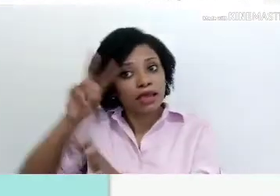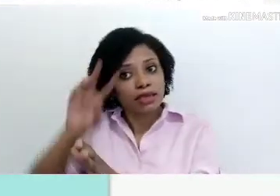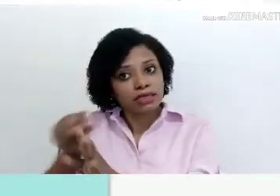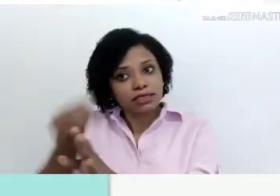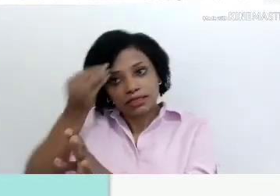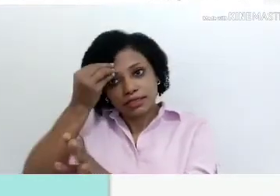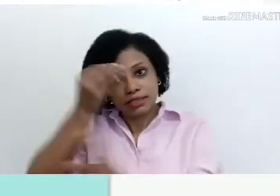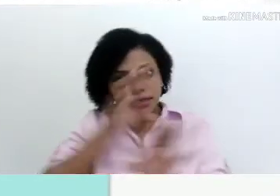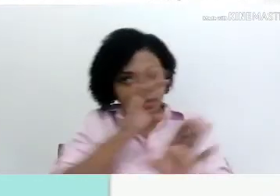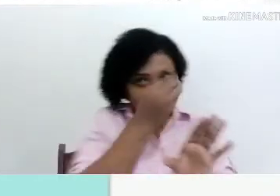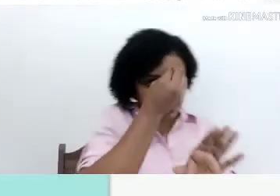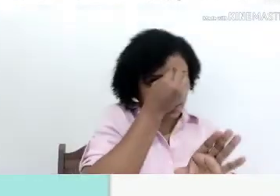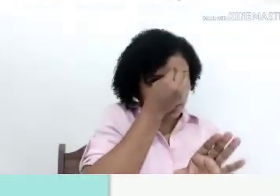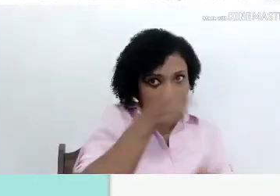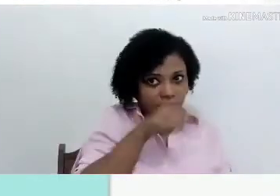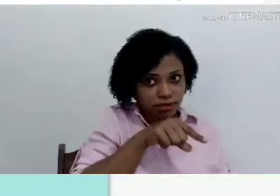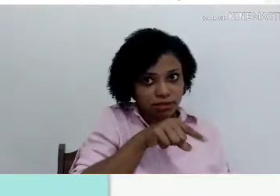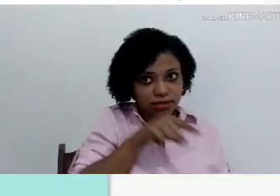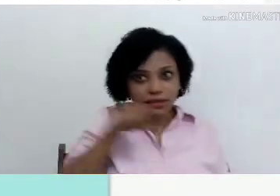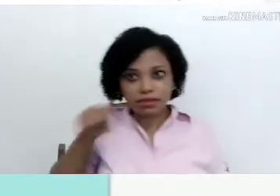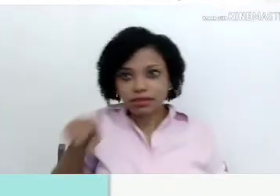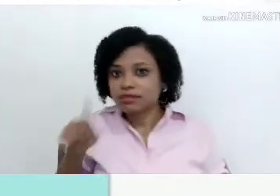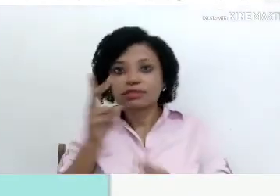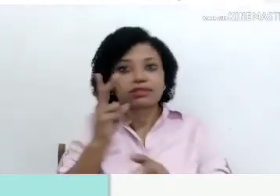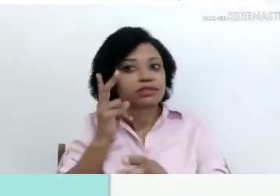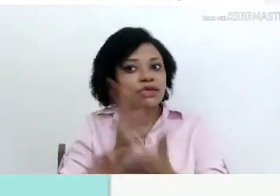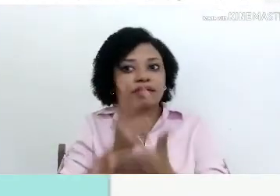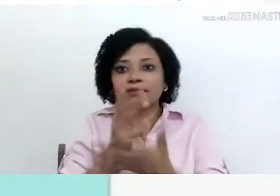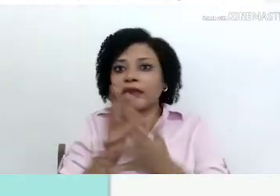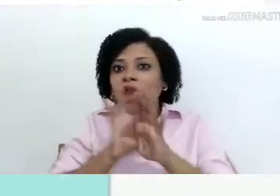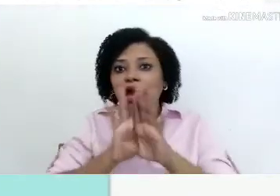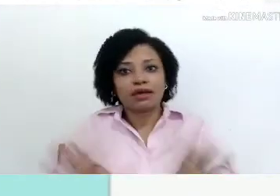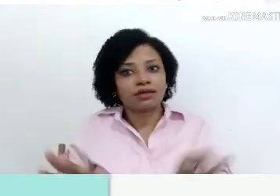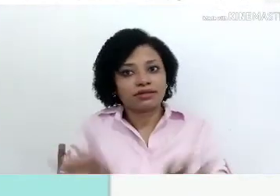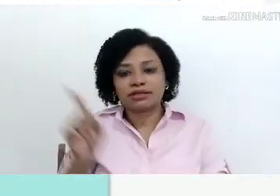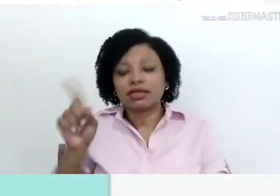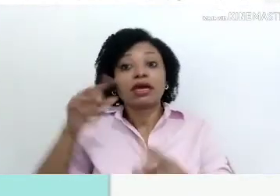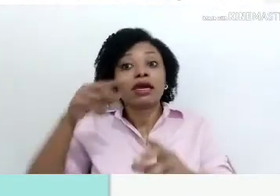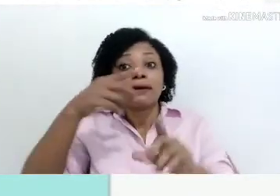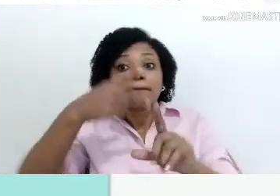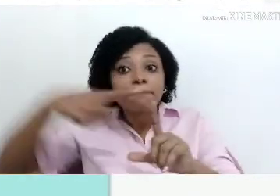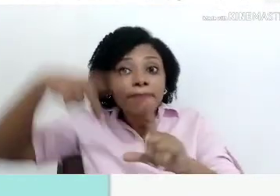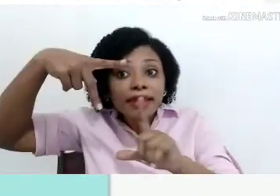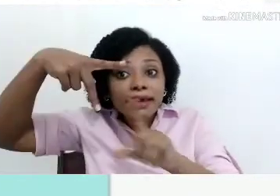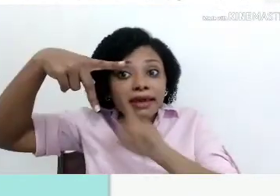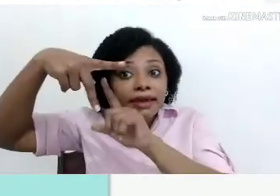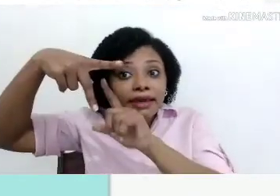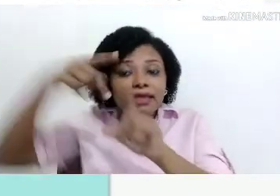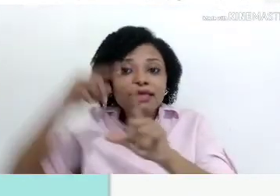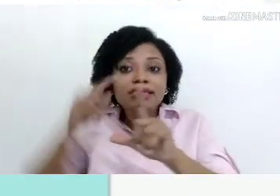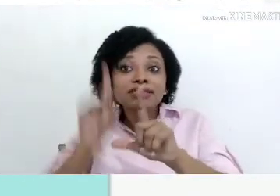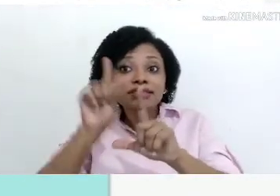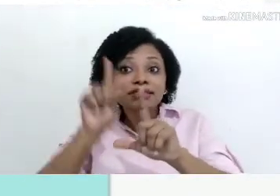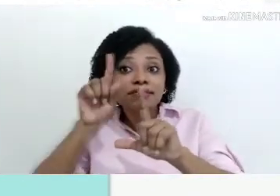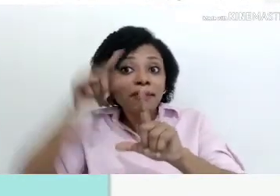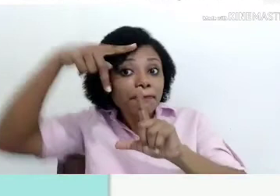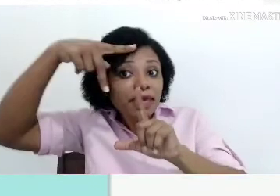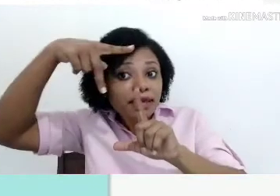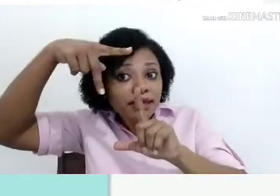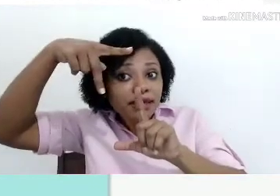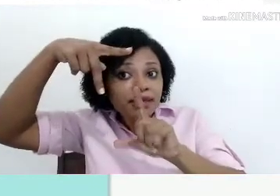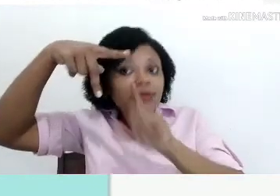endotérmica eu sempre vou ter um produto, o gráfico vai ser sempre nesse sentido, produto lá em cima e reagentes embaixo. Enquanto que